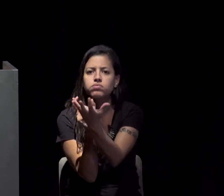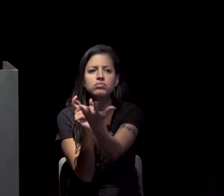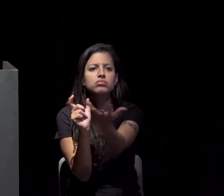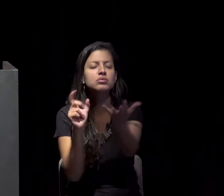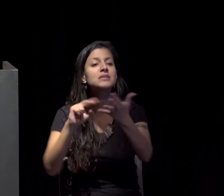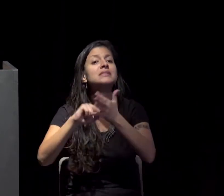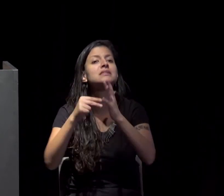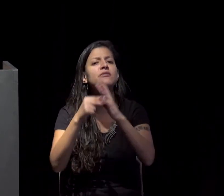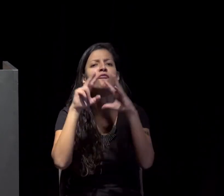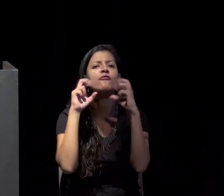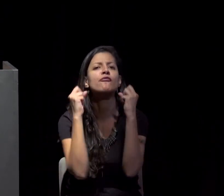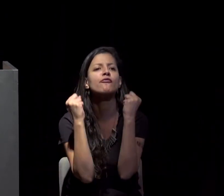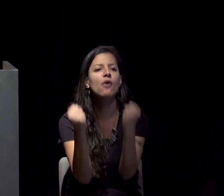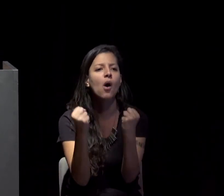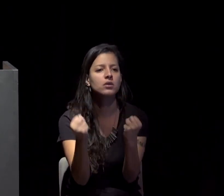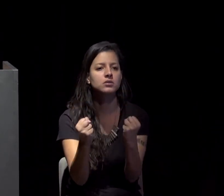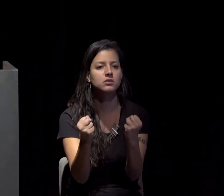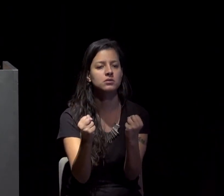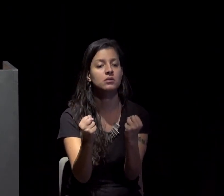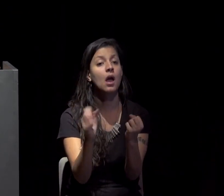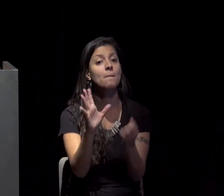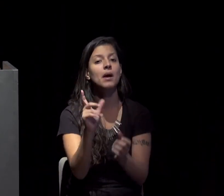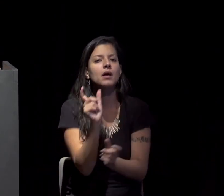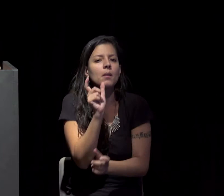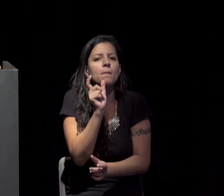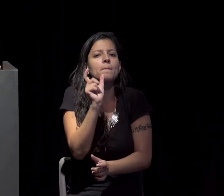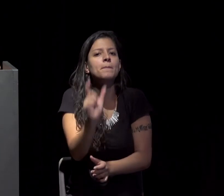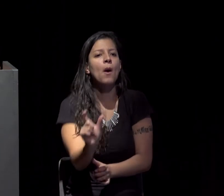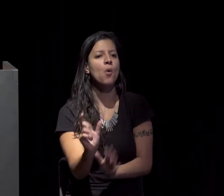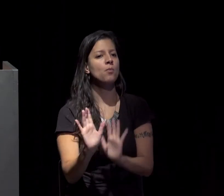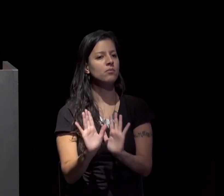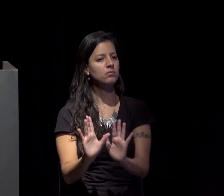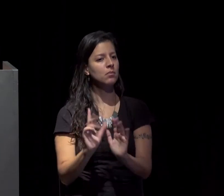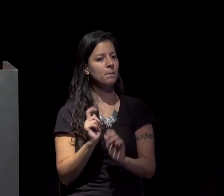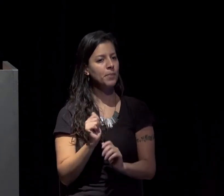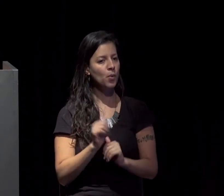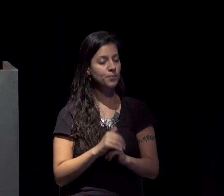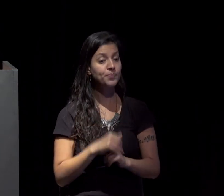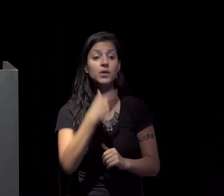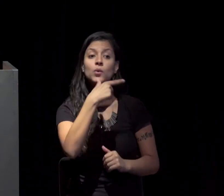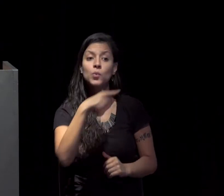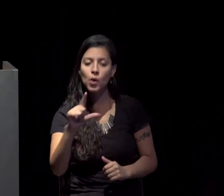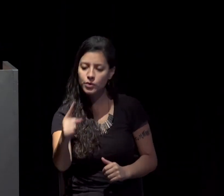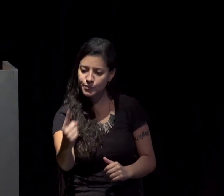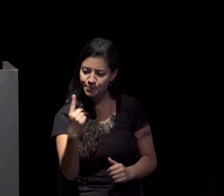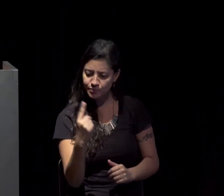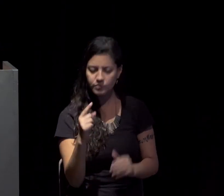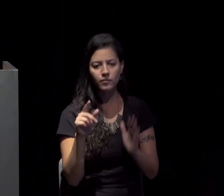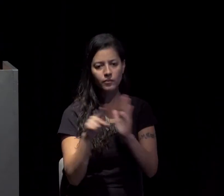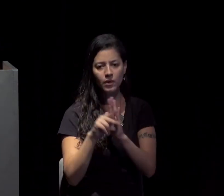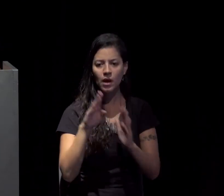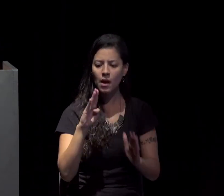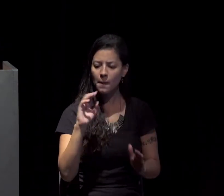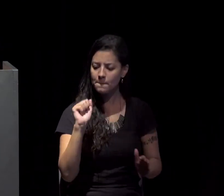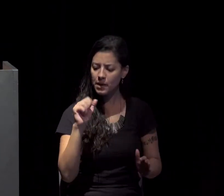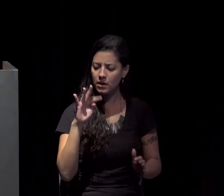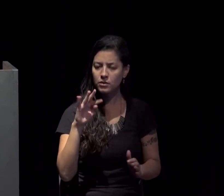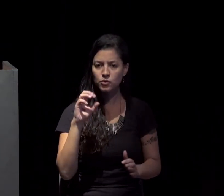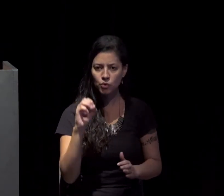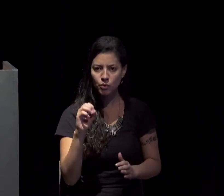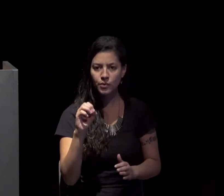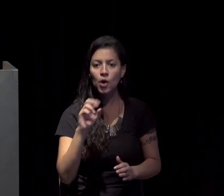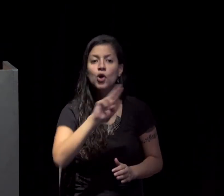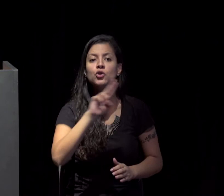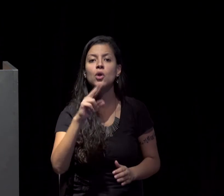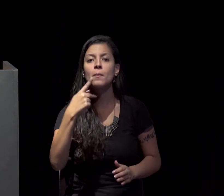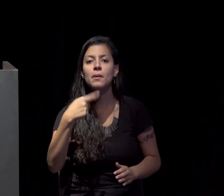né, um outro devoto, né, de um outro complexo cultural também de origem banto, muito próximo ao congado, que é o jongo, é o Pedro